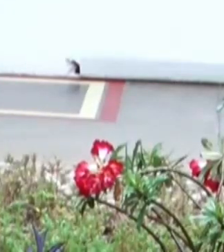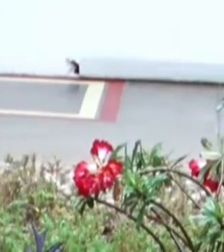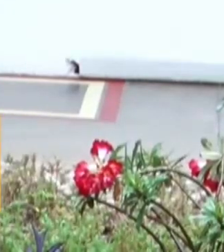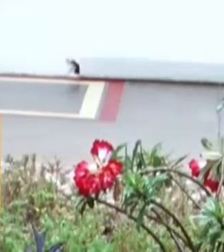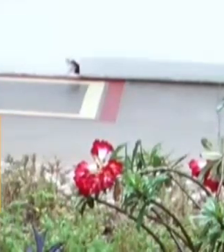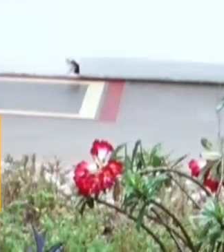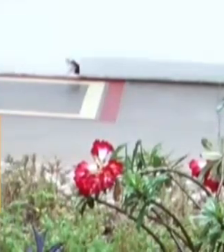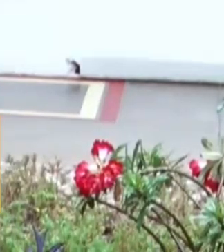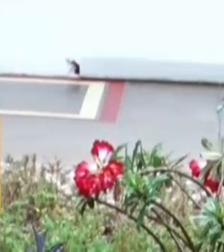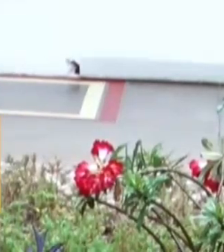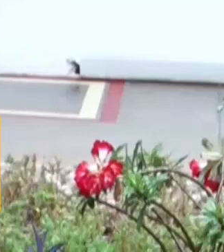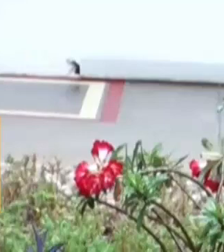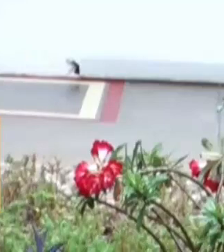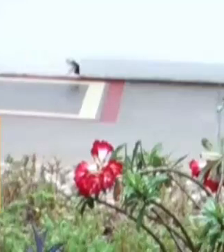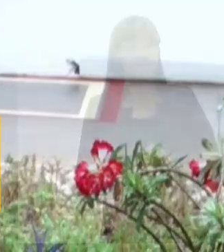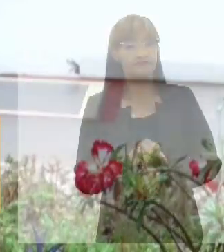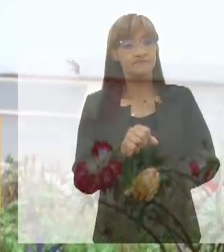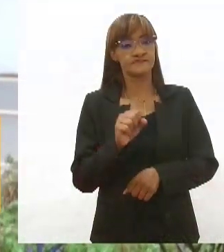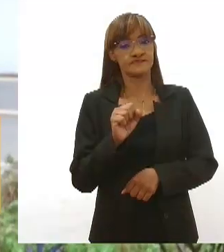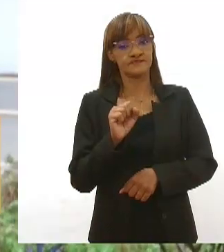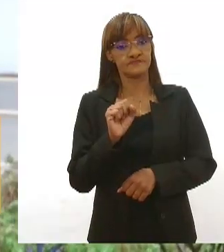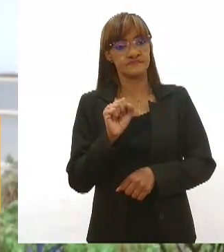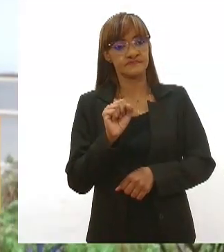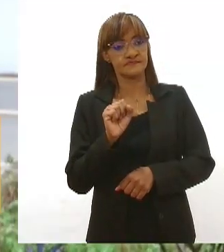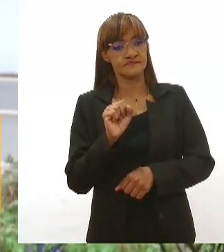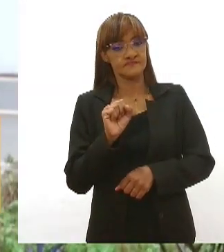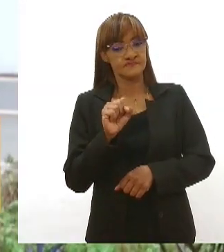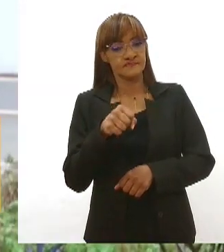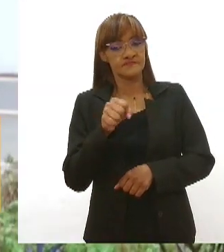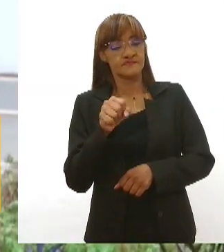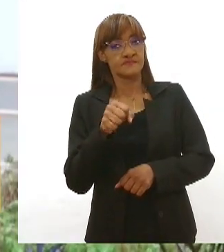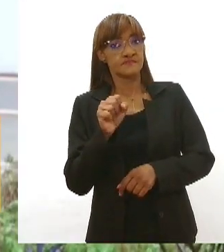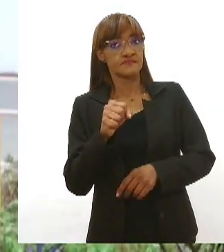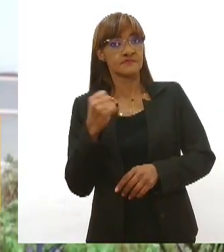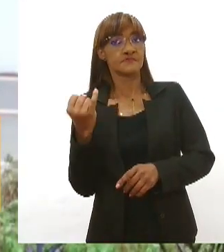É isso mesmo. É importante ressaltar a Lei